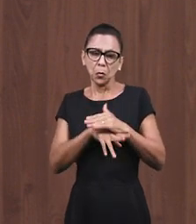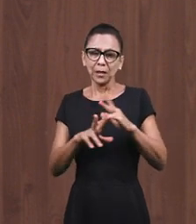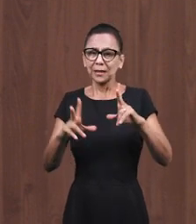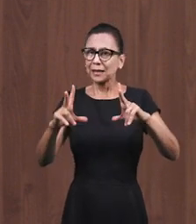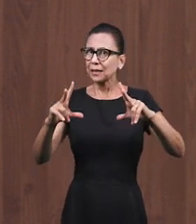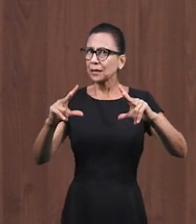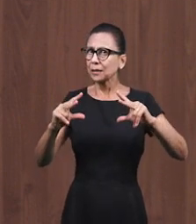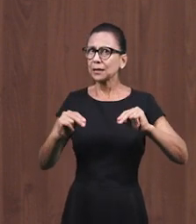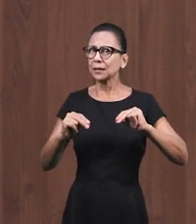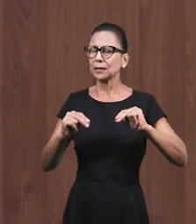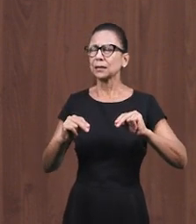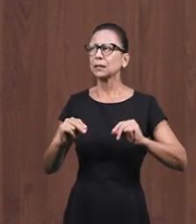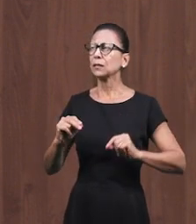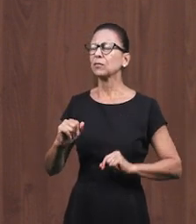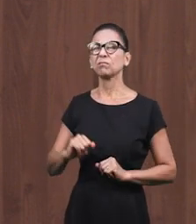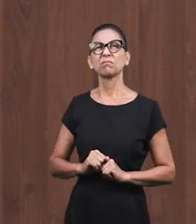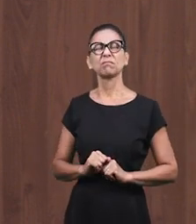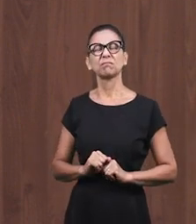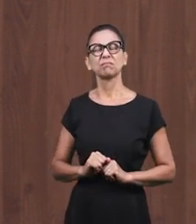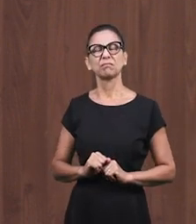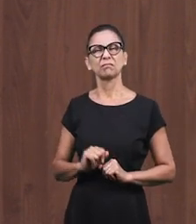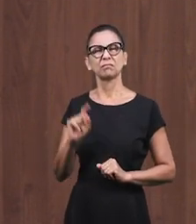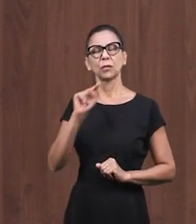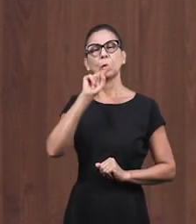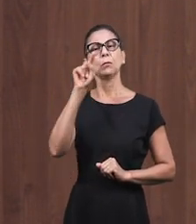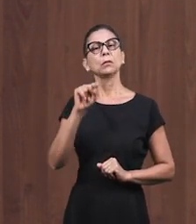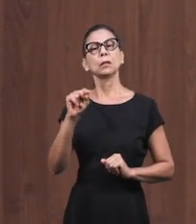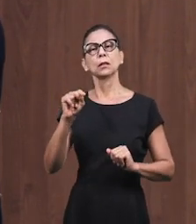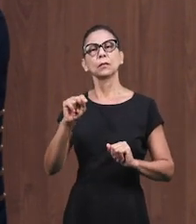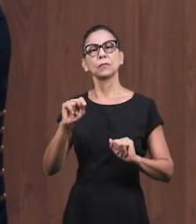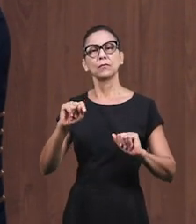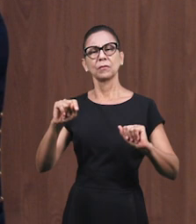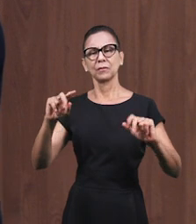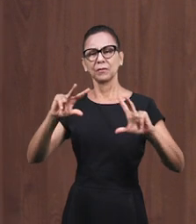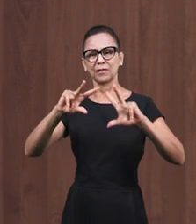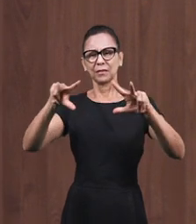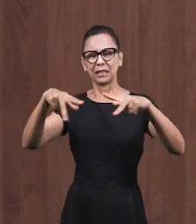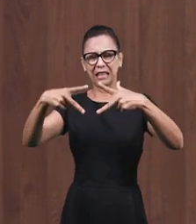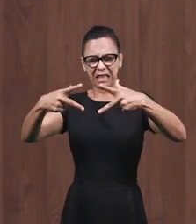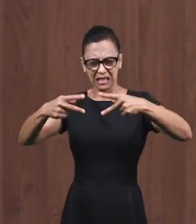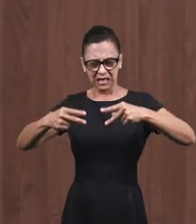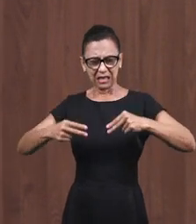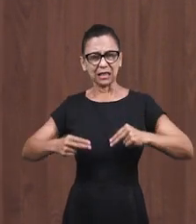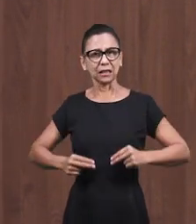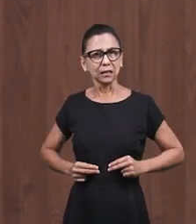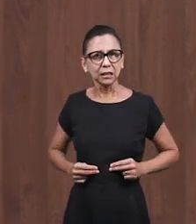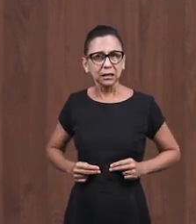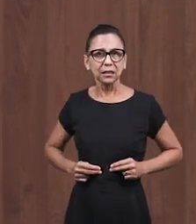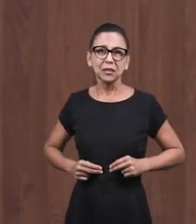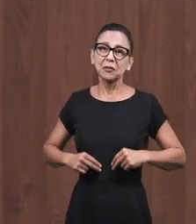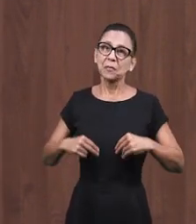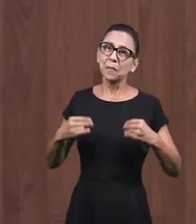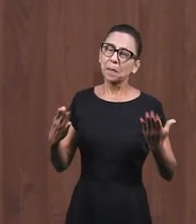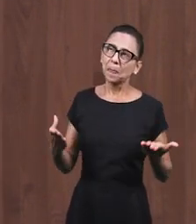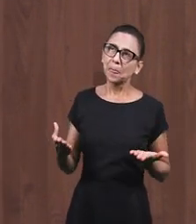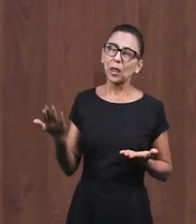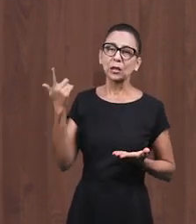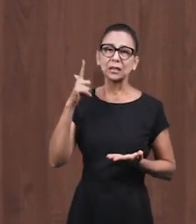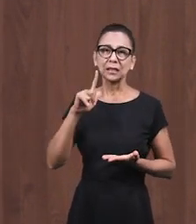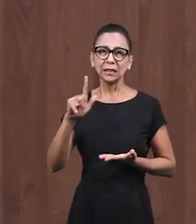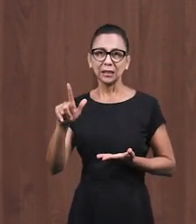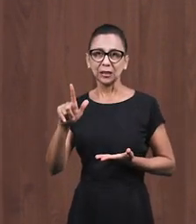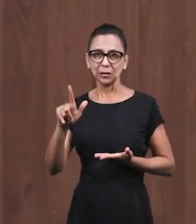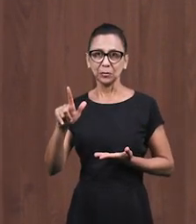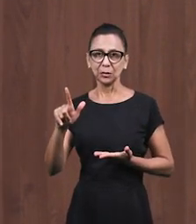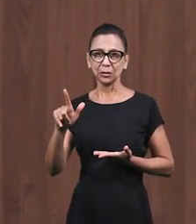para vocês, adolescentes, o que é herança? Herança é algo que recebemos dos nossos pais, geralmente depois da